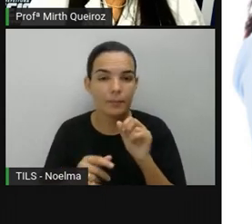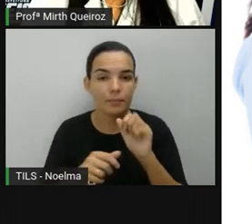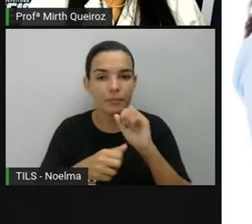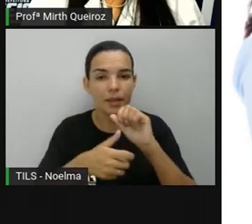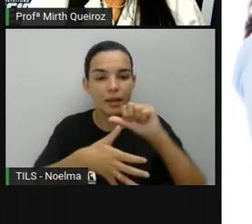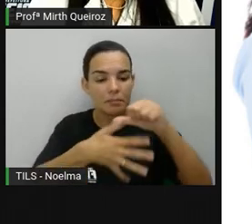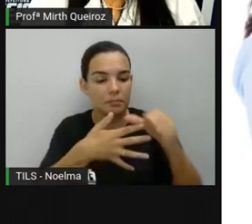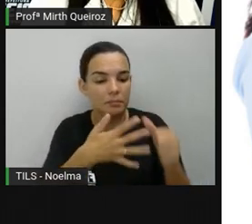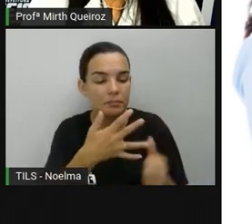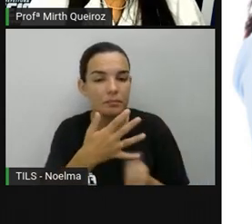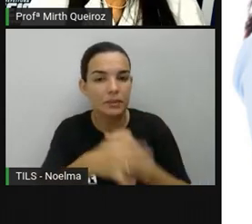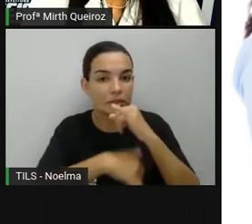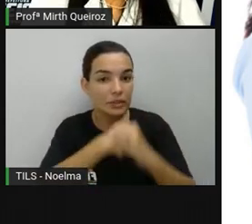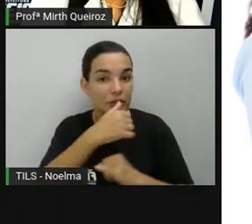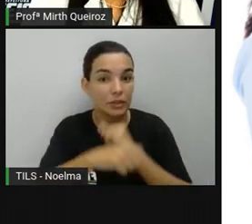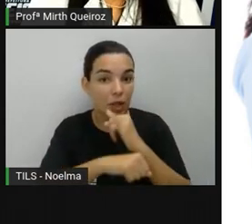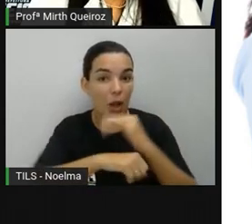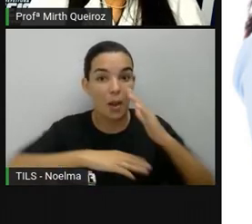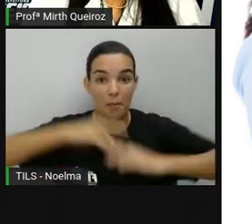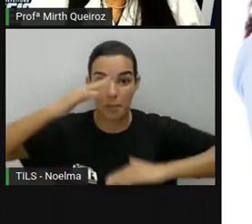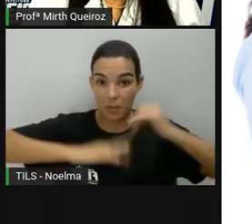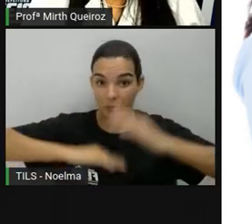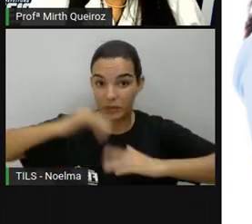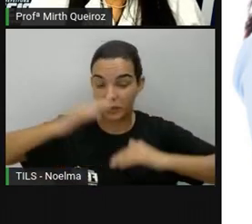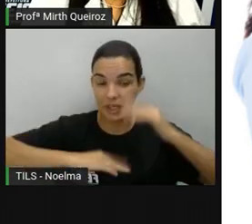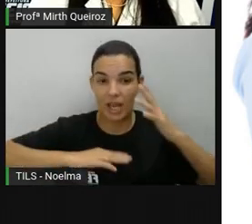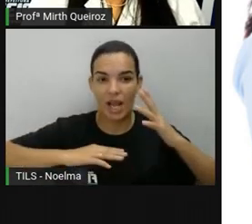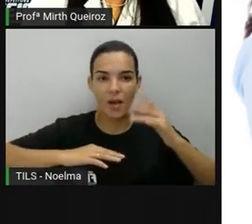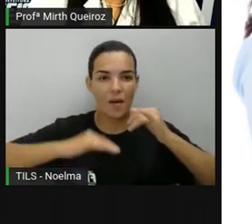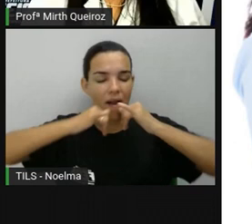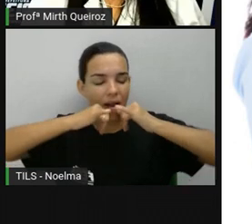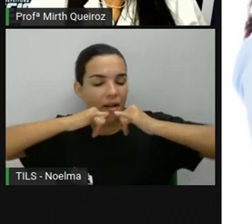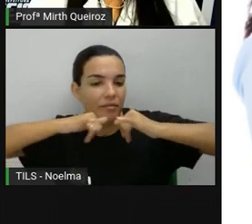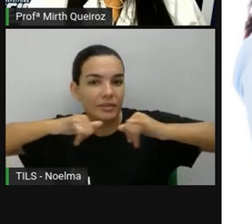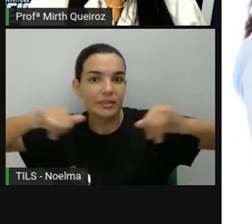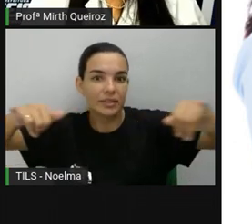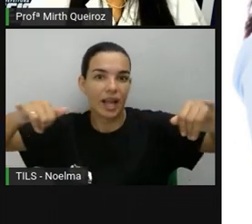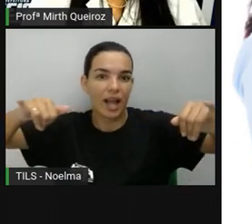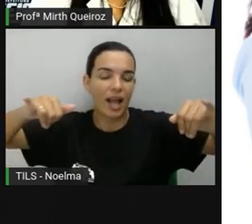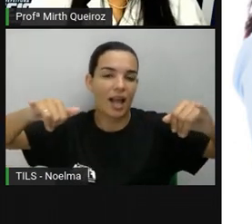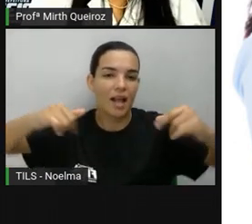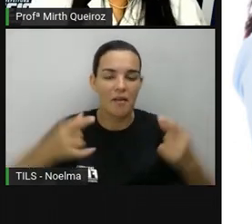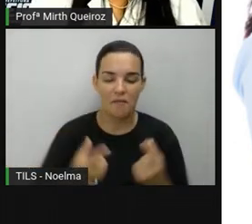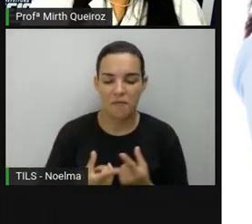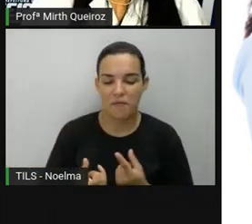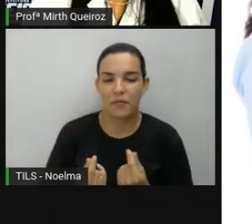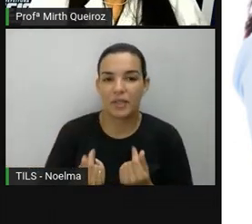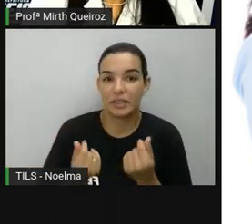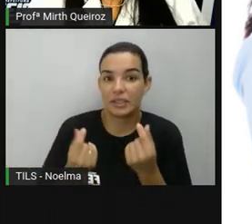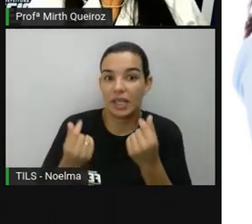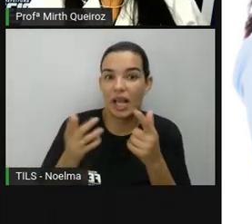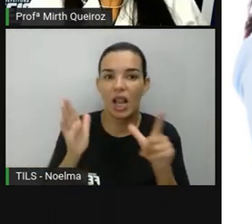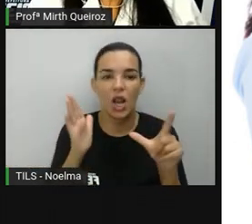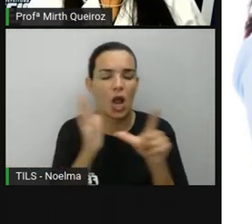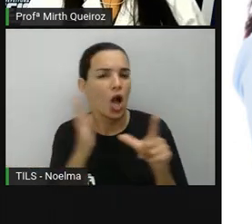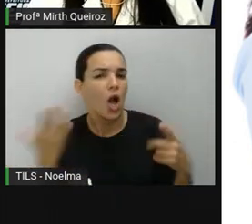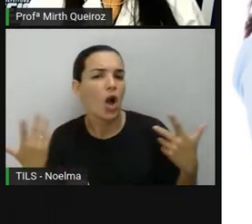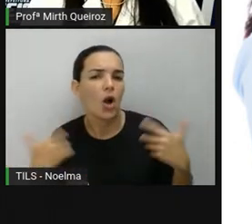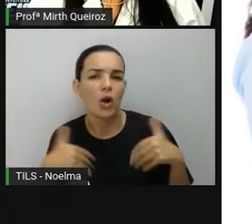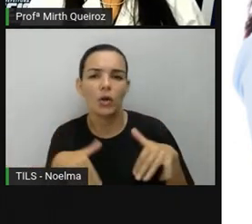à profissão, né? A você tentar divulgar ali uma marca, de tentar divulgar sua